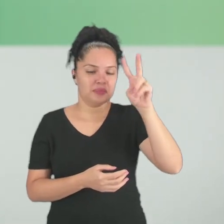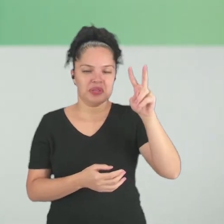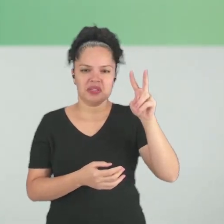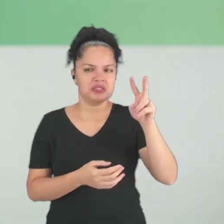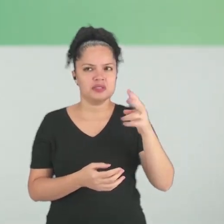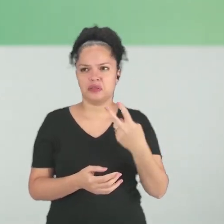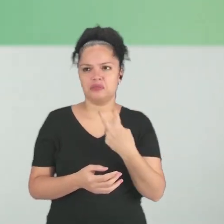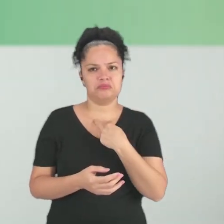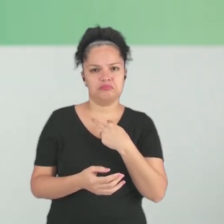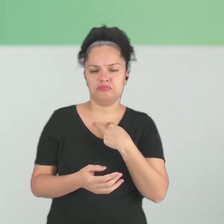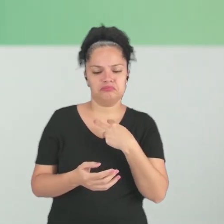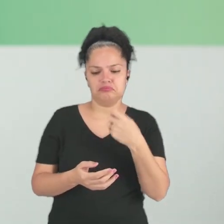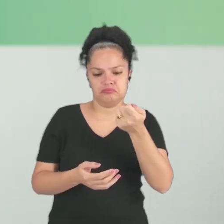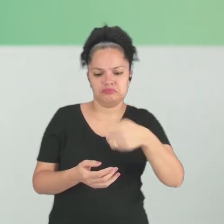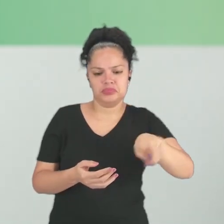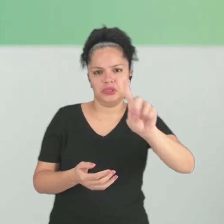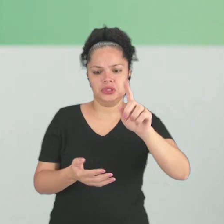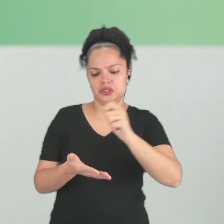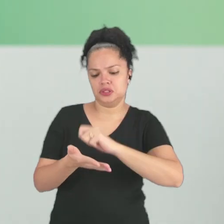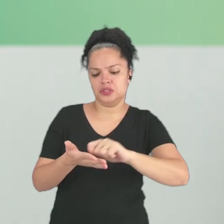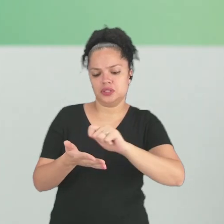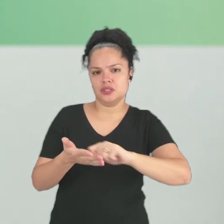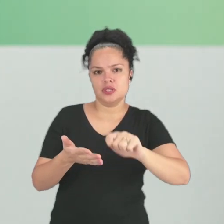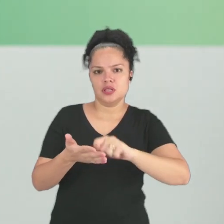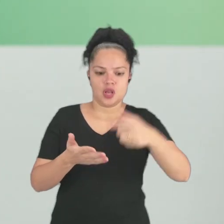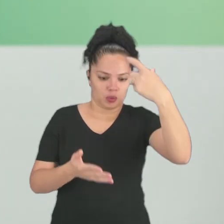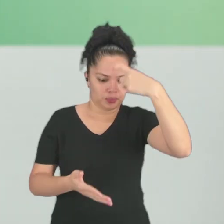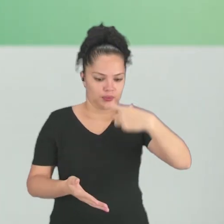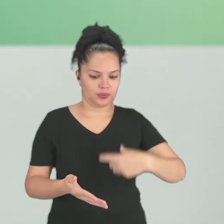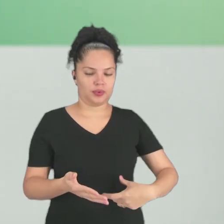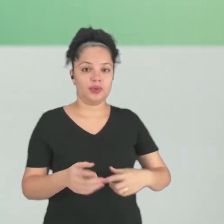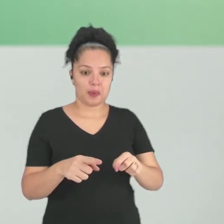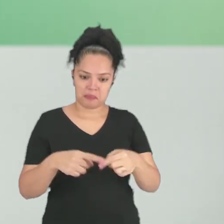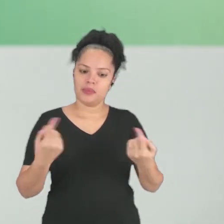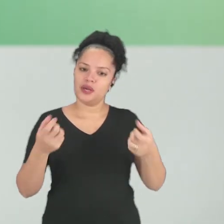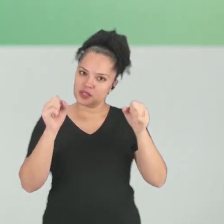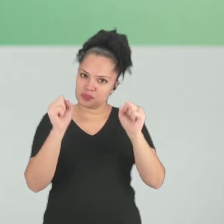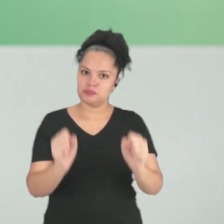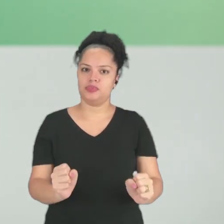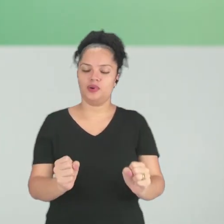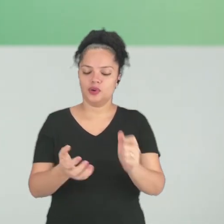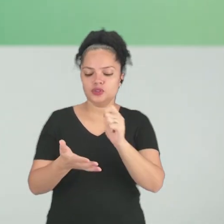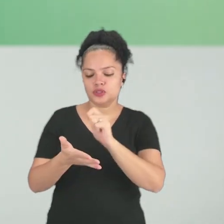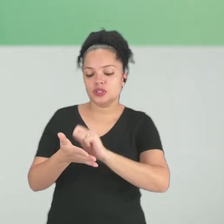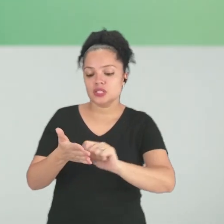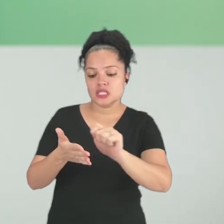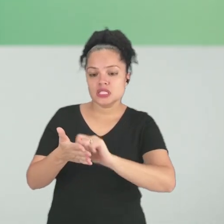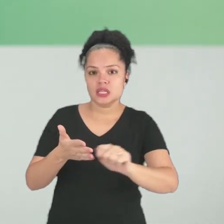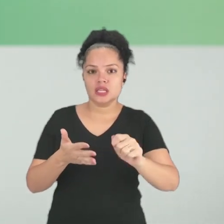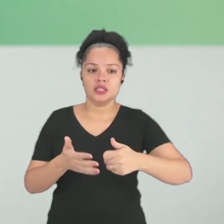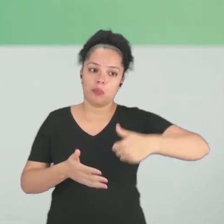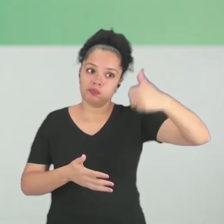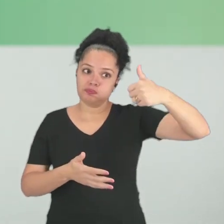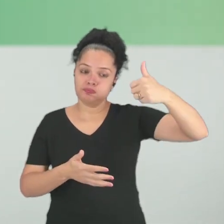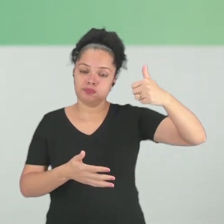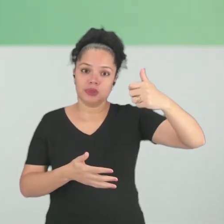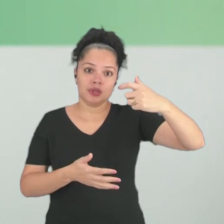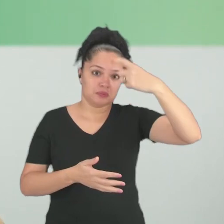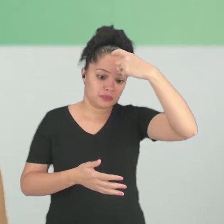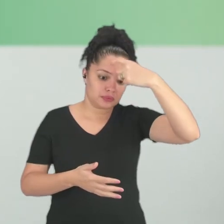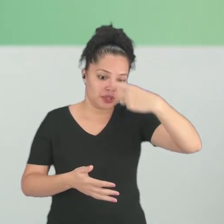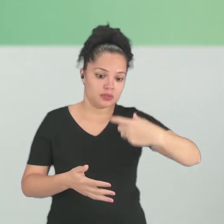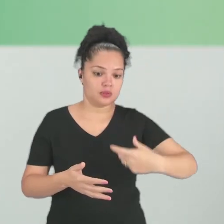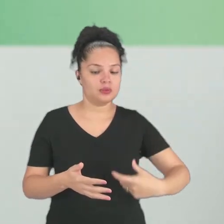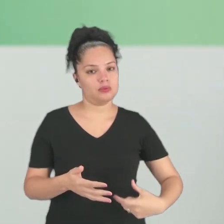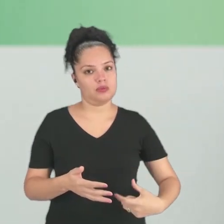escrita pelo dono dessa memória, mas é claro que ela vai ser escrita em primeira pessoa, já que é algo que